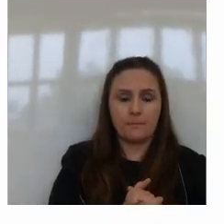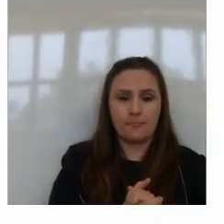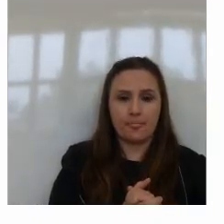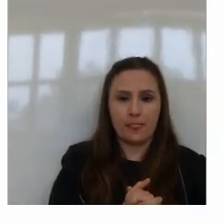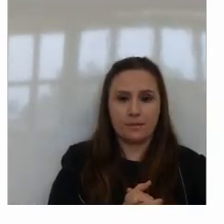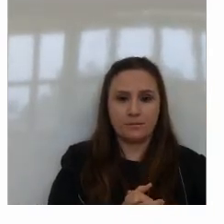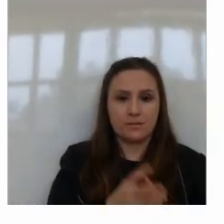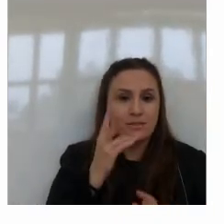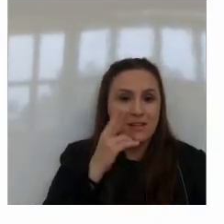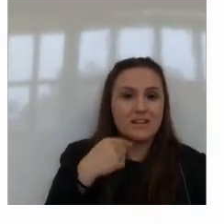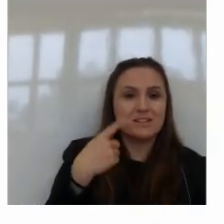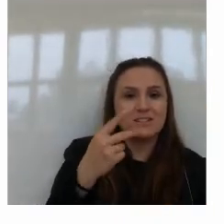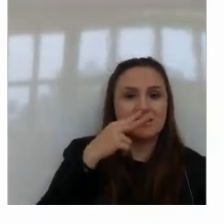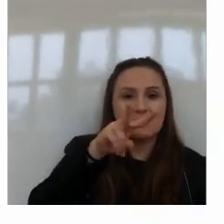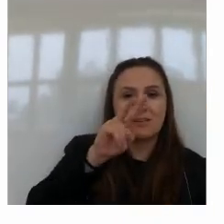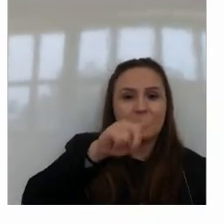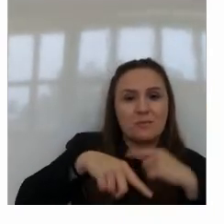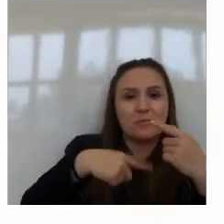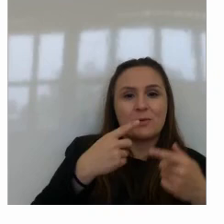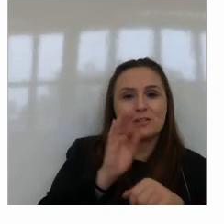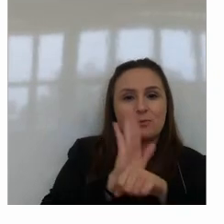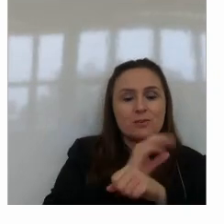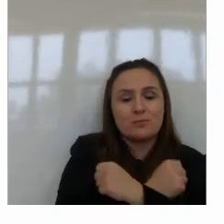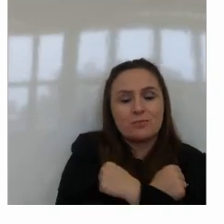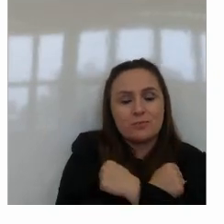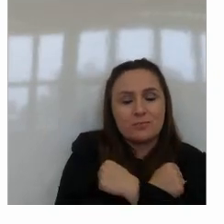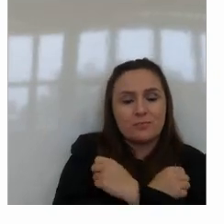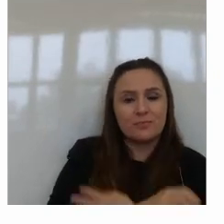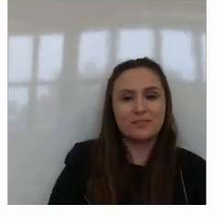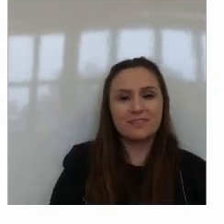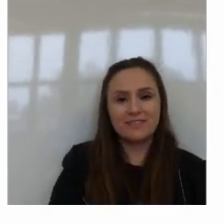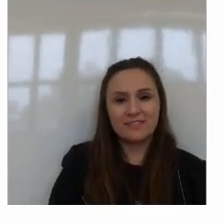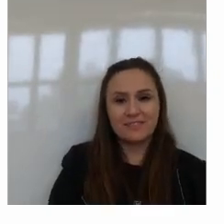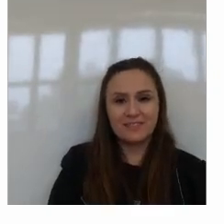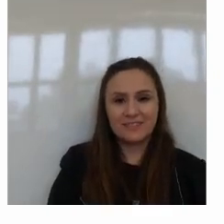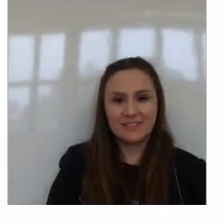explicação sobre a atividade e tarefa. A gente se vê no próximo vídeo. Um abraço.